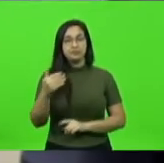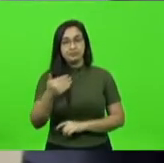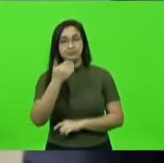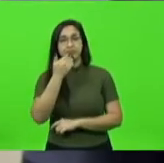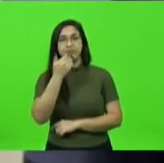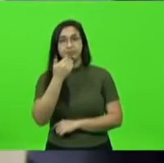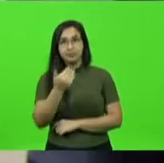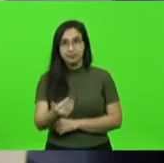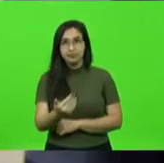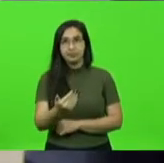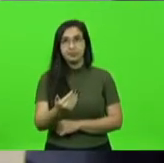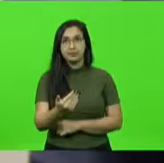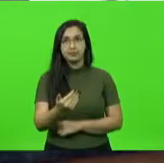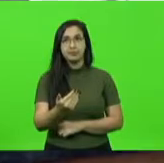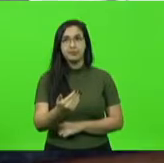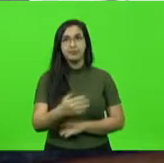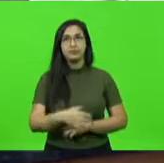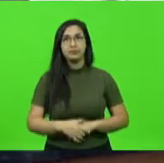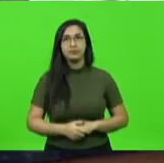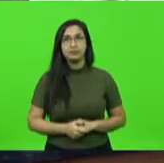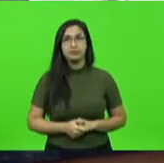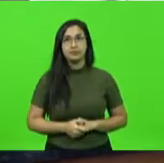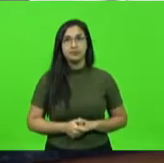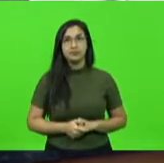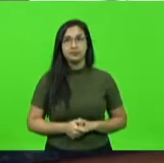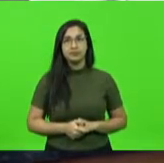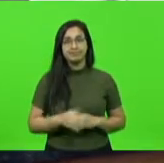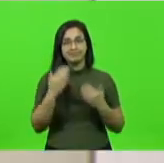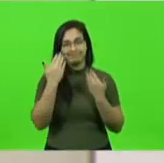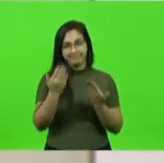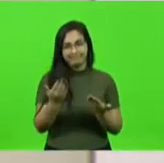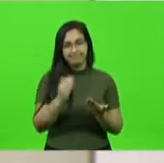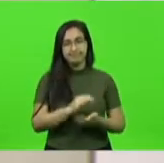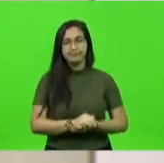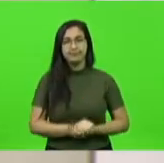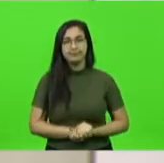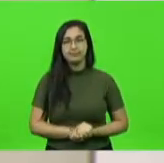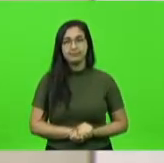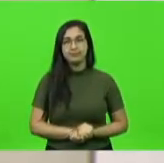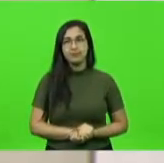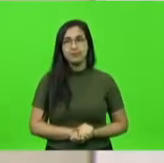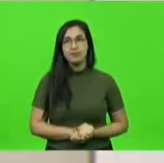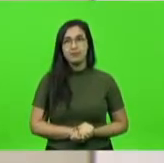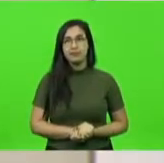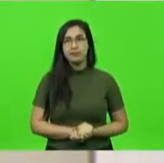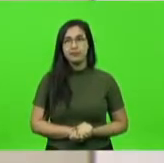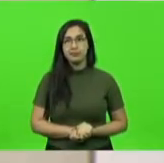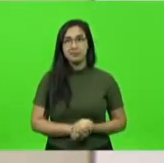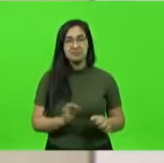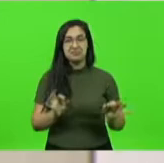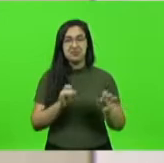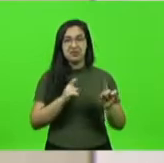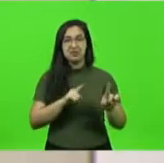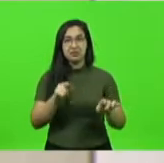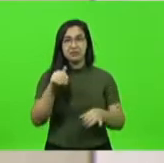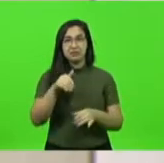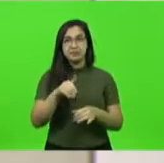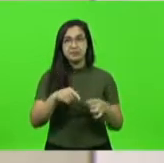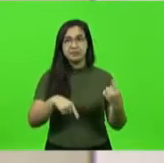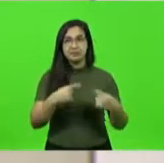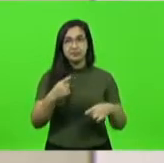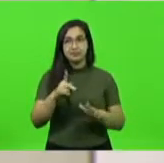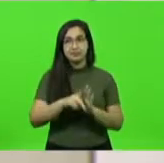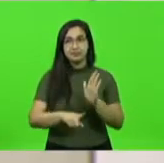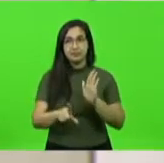da prejudicialidade. Obrigado. Okay. Não havendo objeção, em discussão, projeto de lei